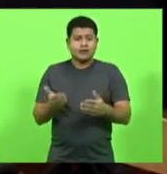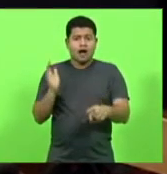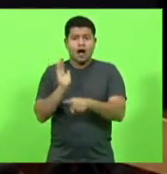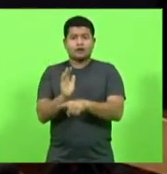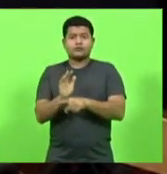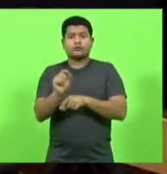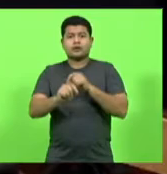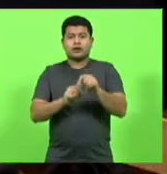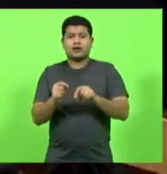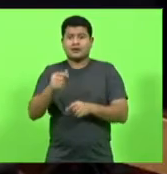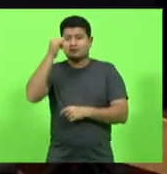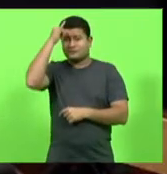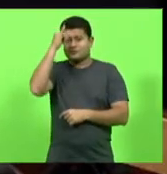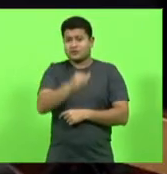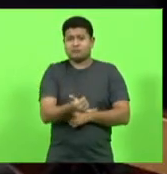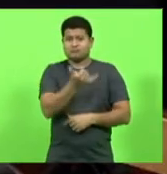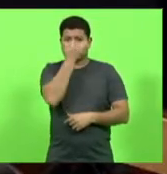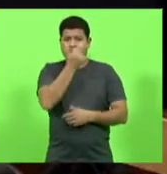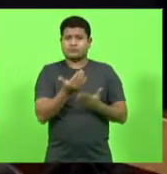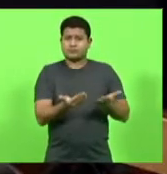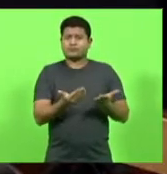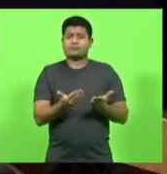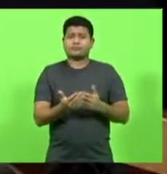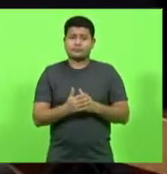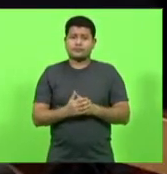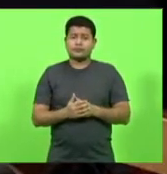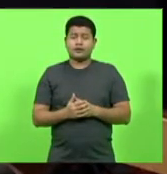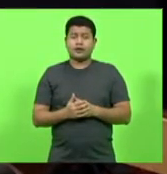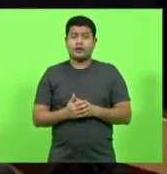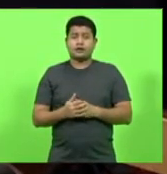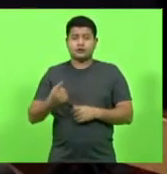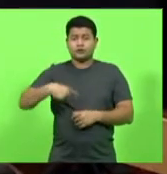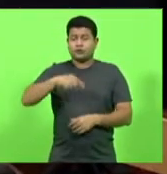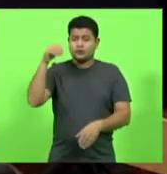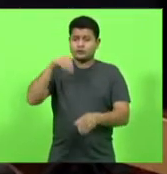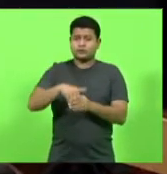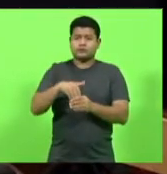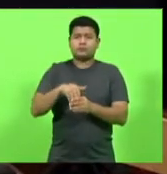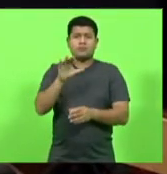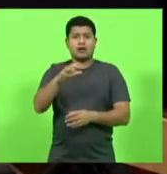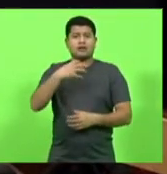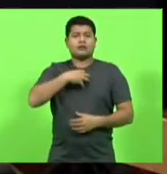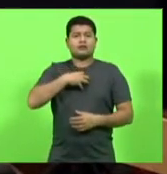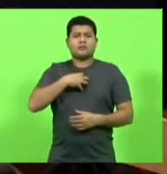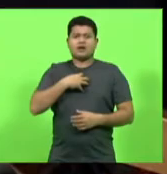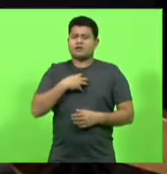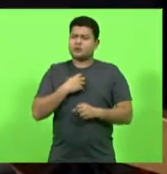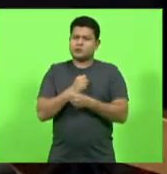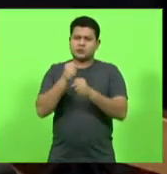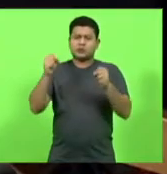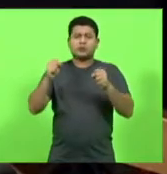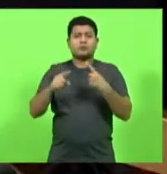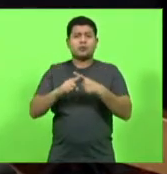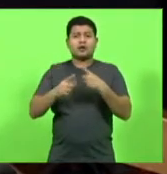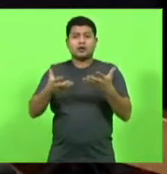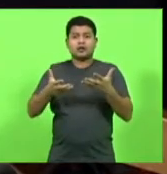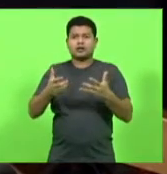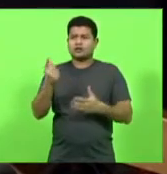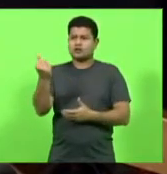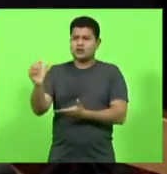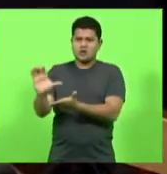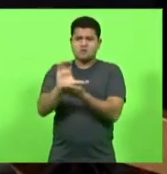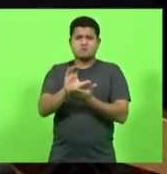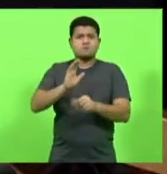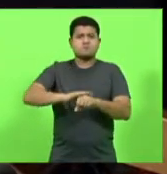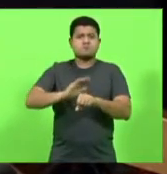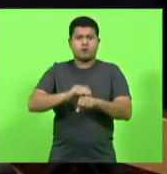estamos votando hoje aqui. Com um sentimento de indignação, porque nós queríamos ver aqui recursos federais e essas rodovias